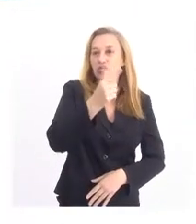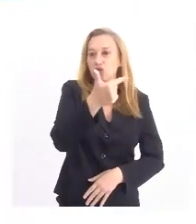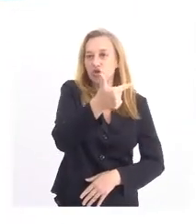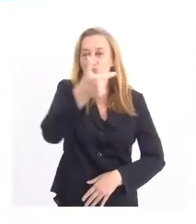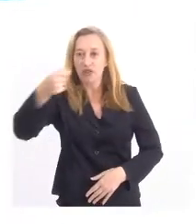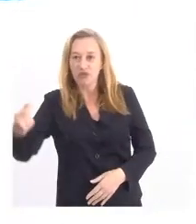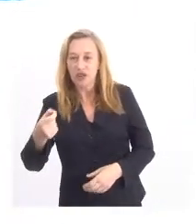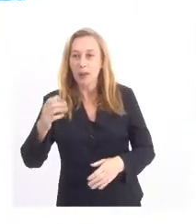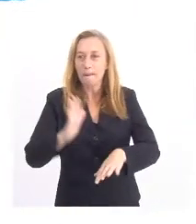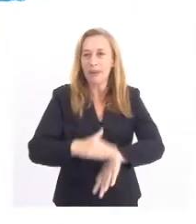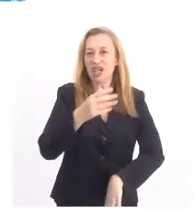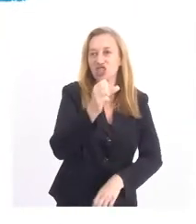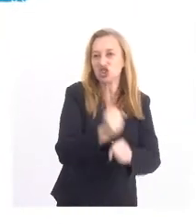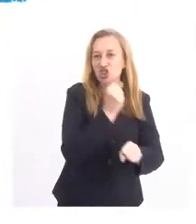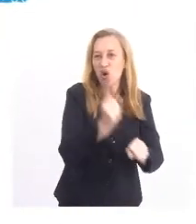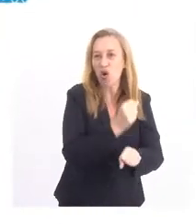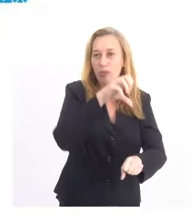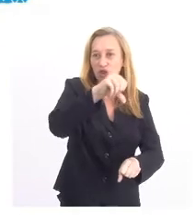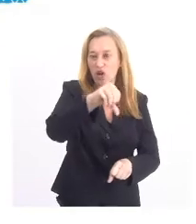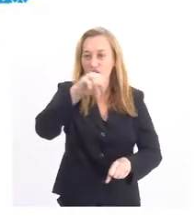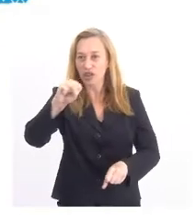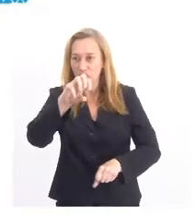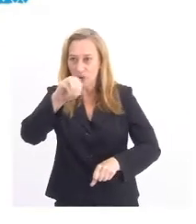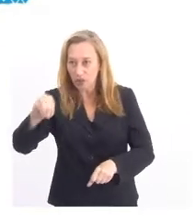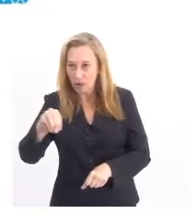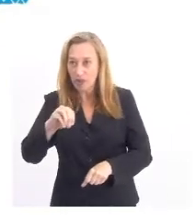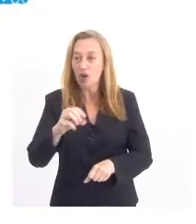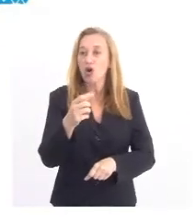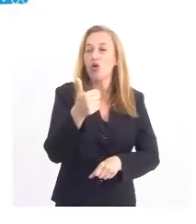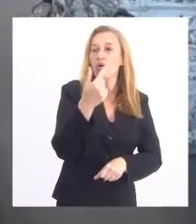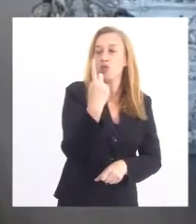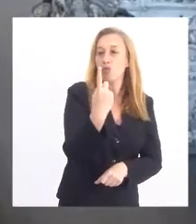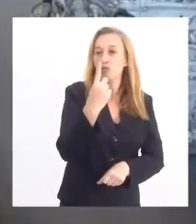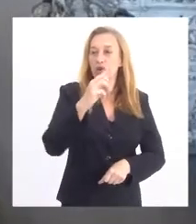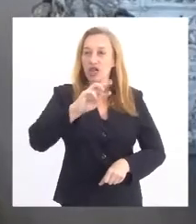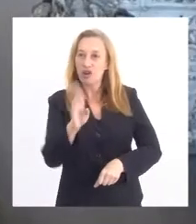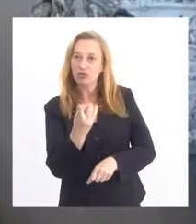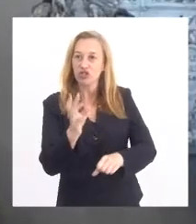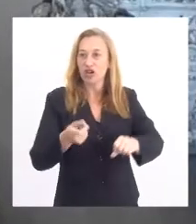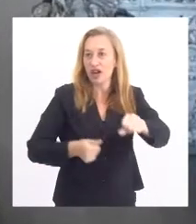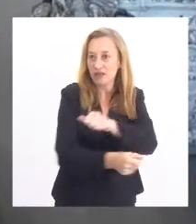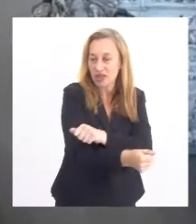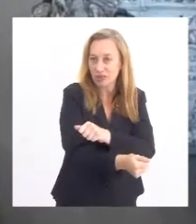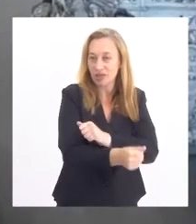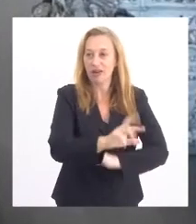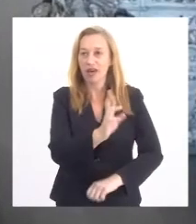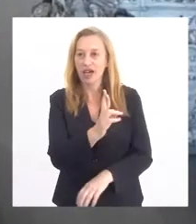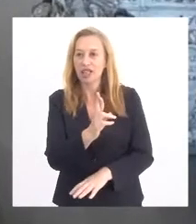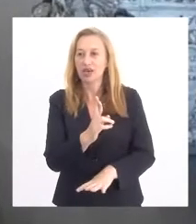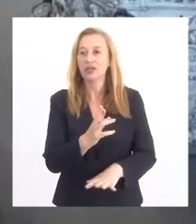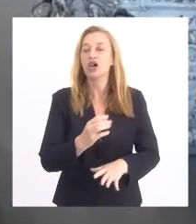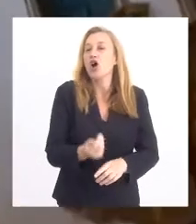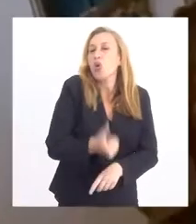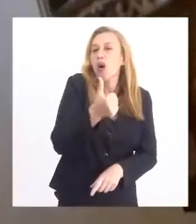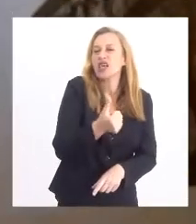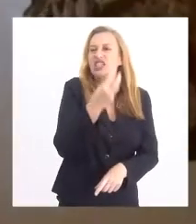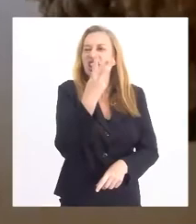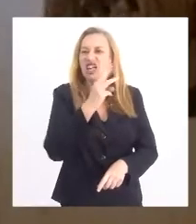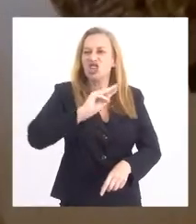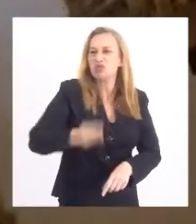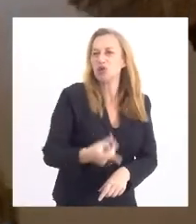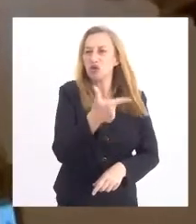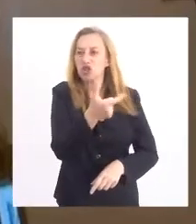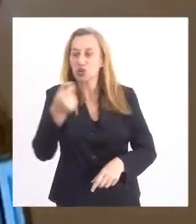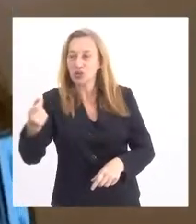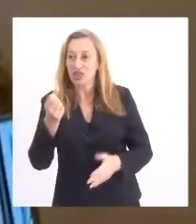980 obras com investimento de um milhão de reais atualmente o órgão administra quase três